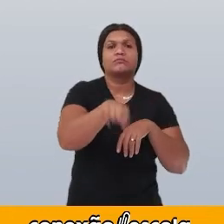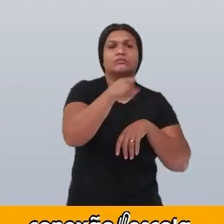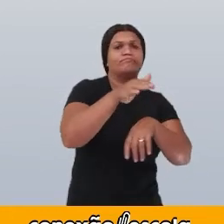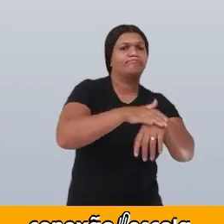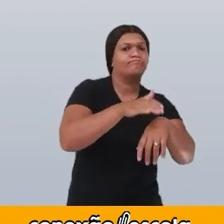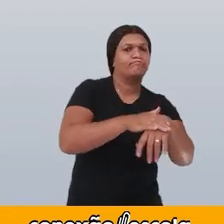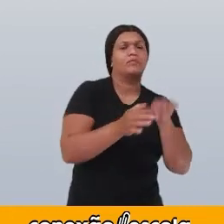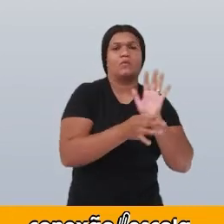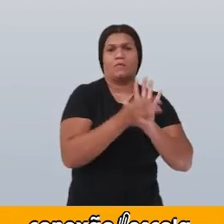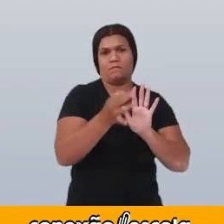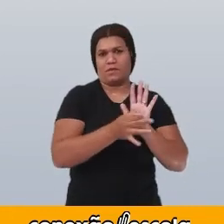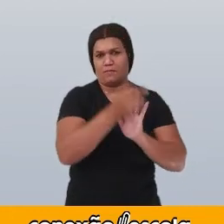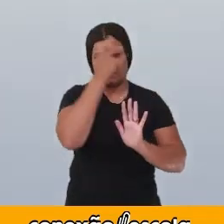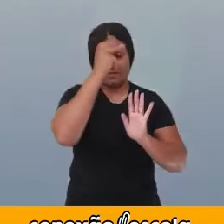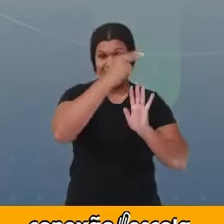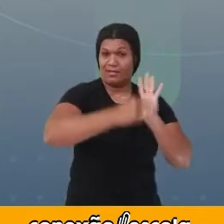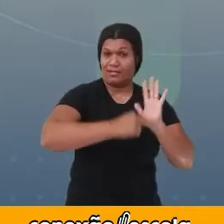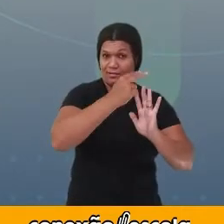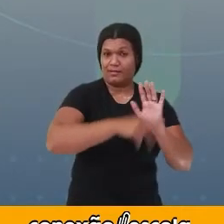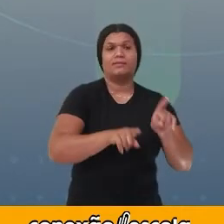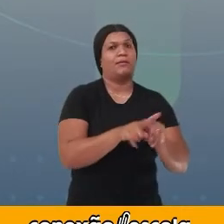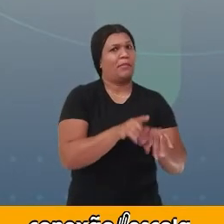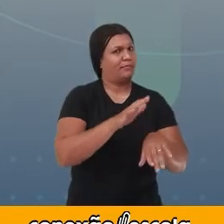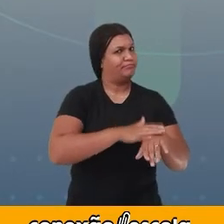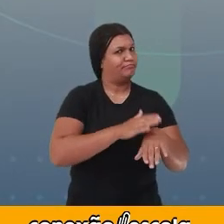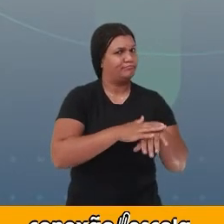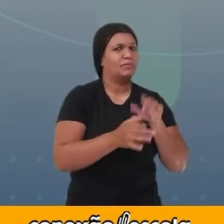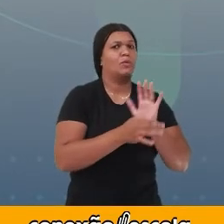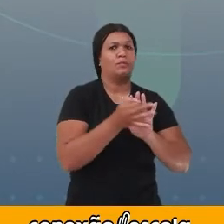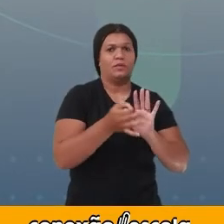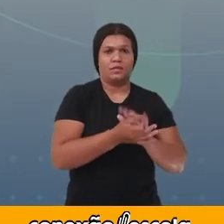do seu leitor, ou do seu ouvinte, ou do